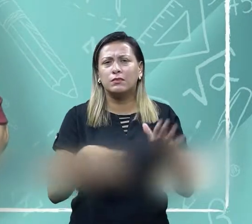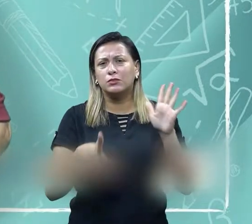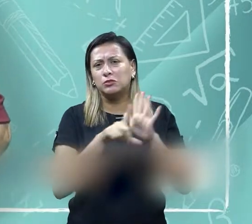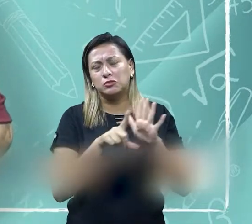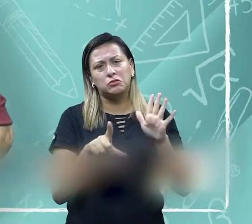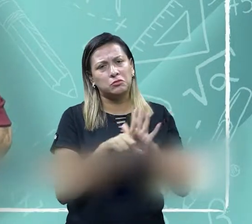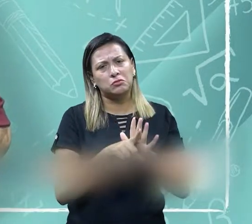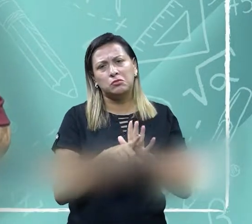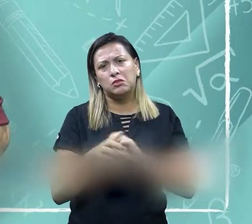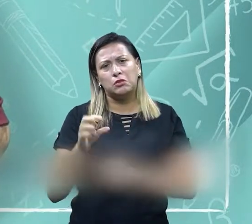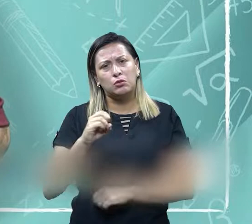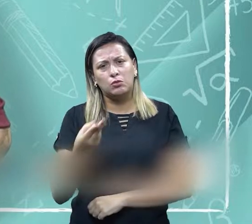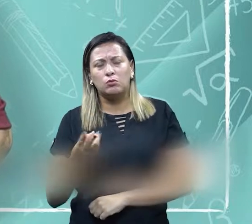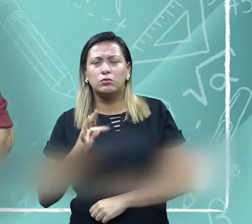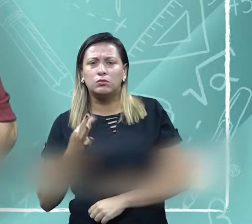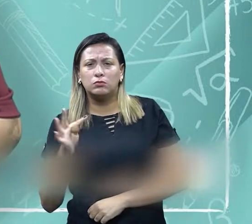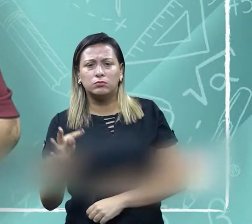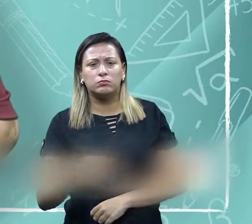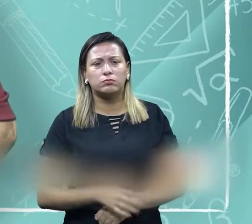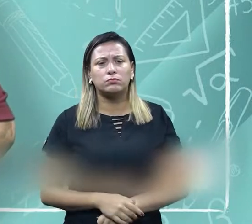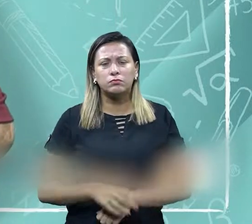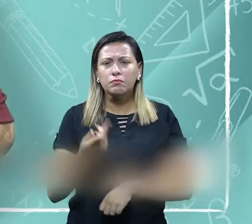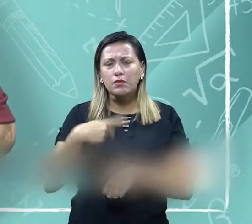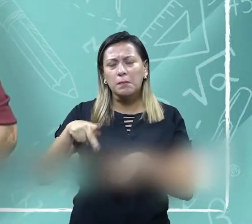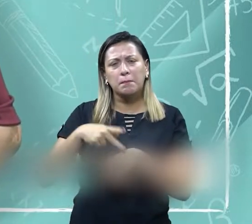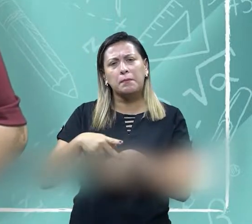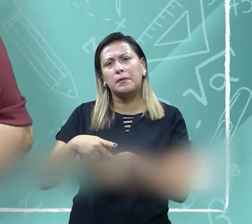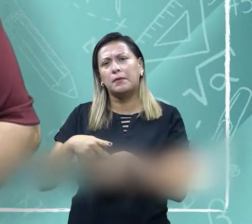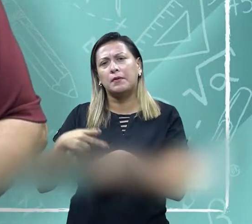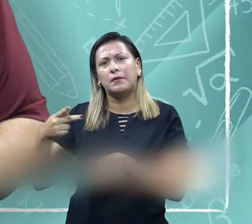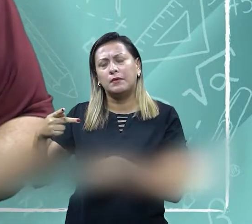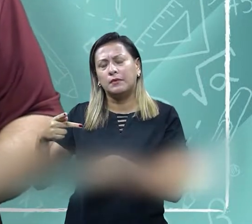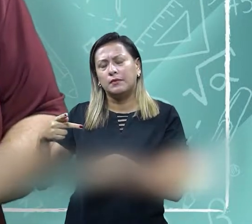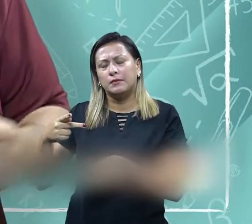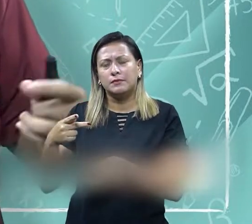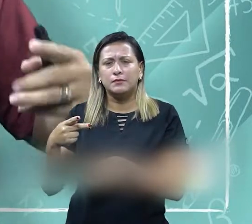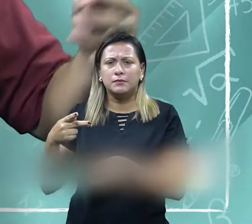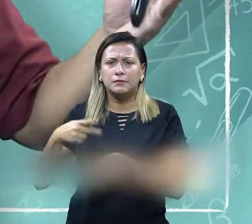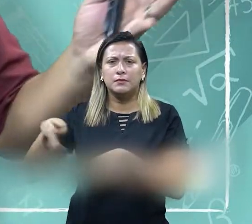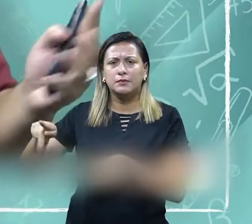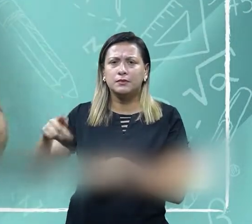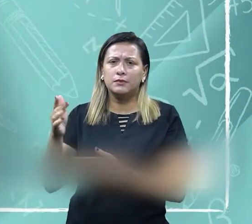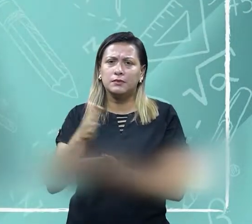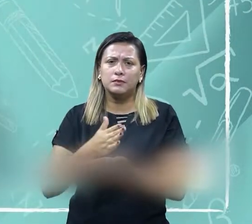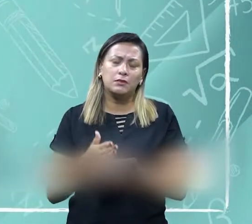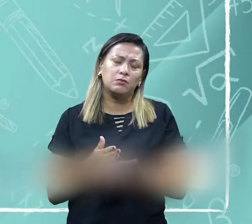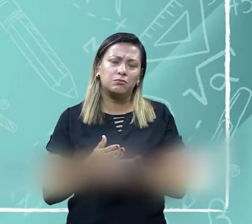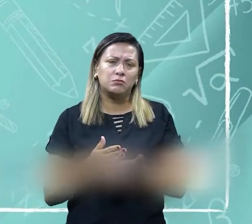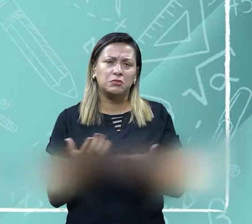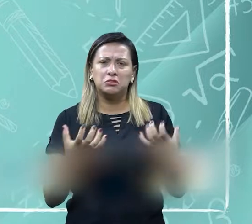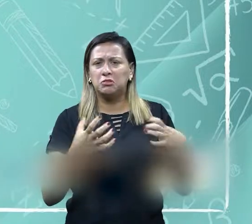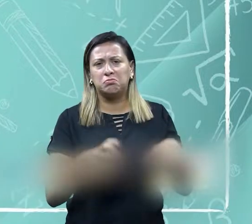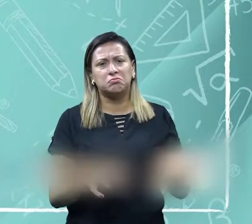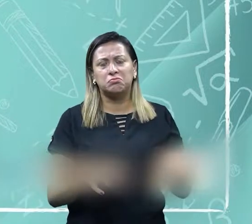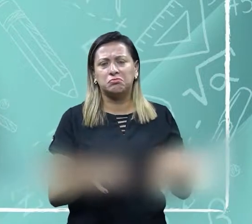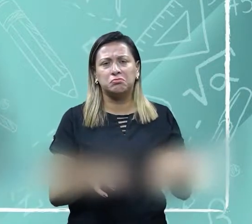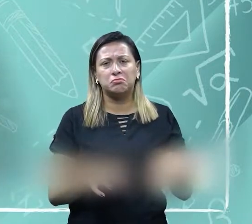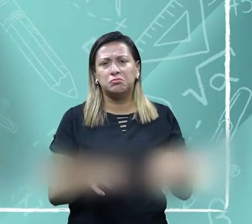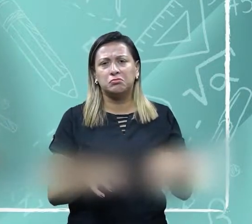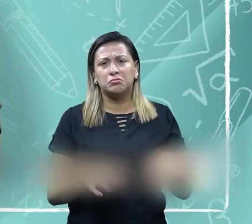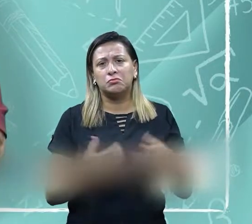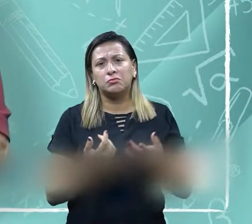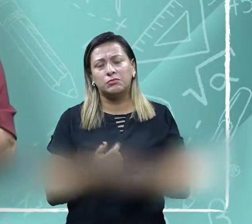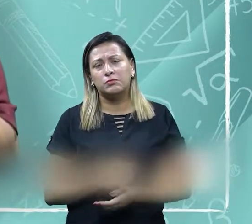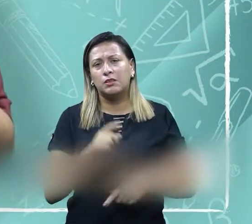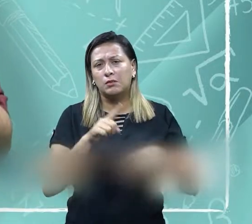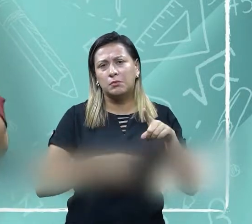exemplo. Alguns países eles não querem alguns produtos tecnológicos, por exemplo, Cuba e assim vai. Então eles